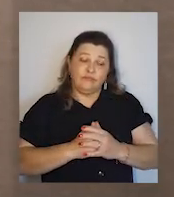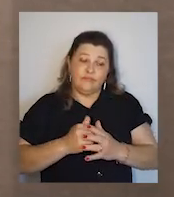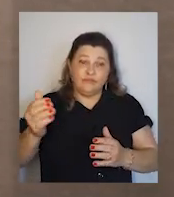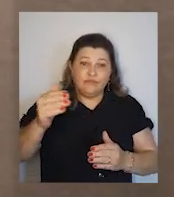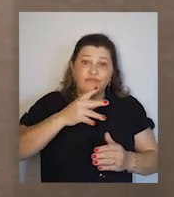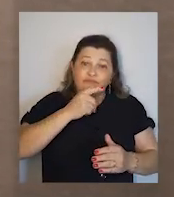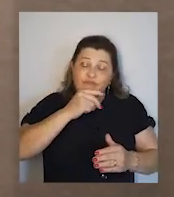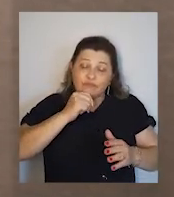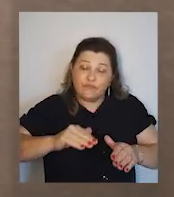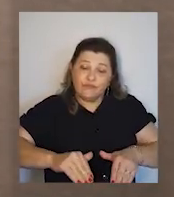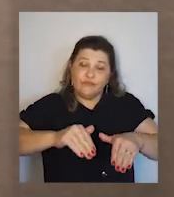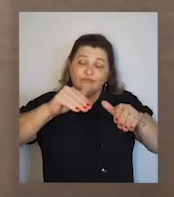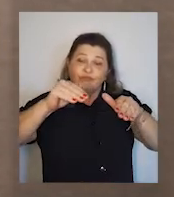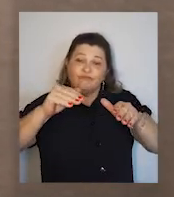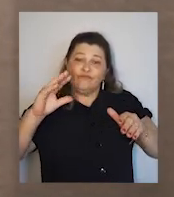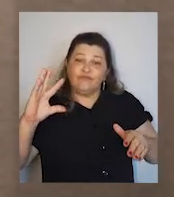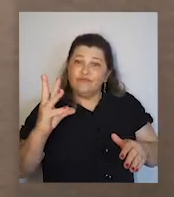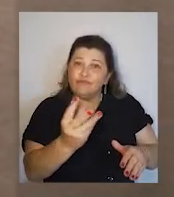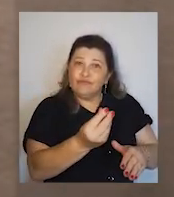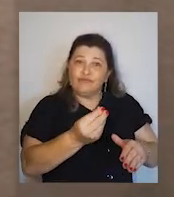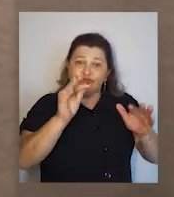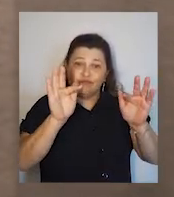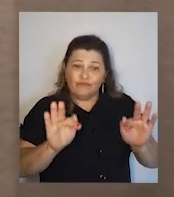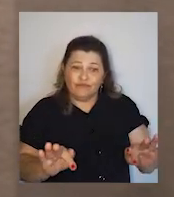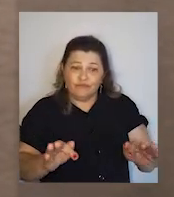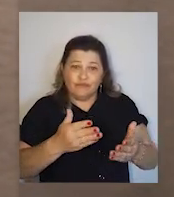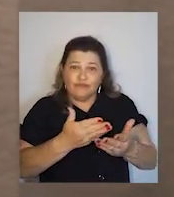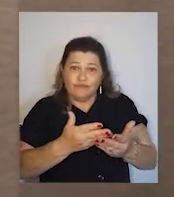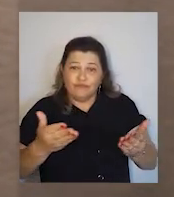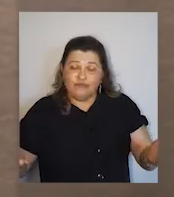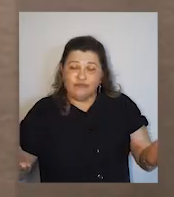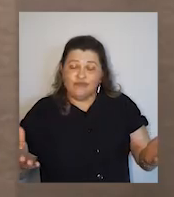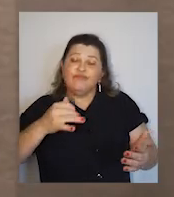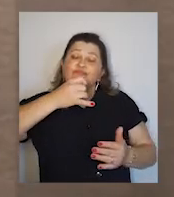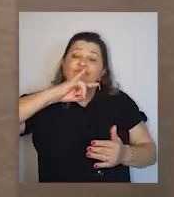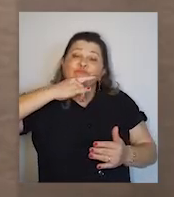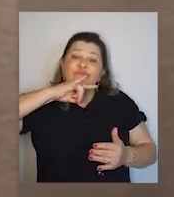veio a enchente, levou tudo que eu tinha, me perdi na bebida,